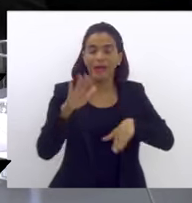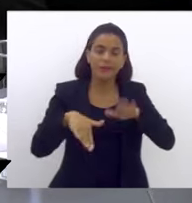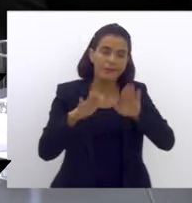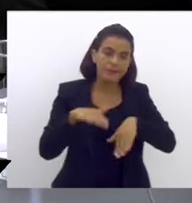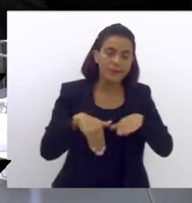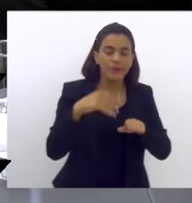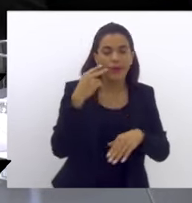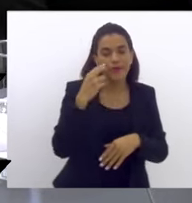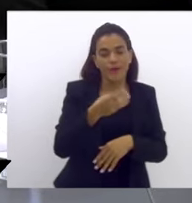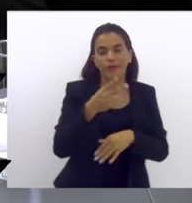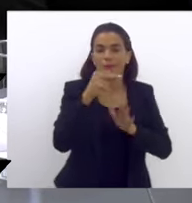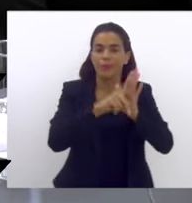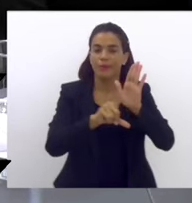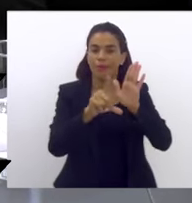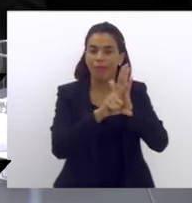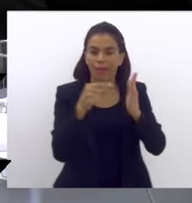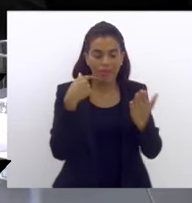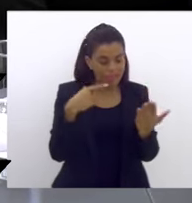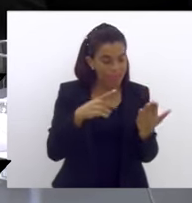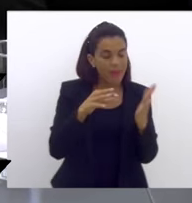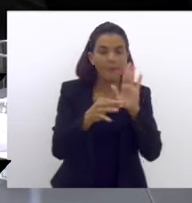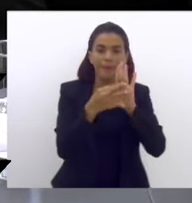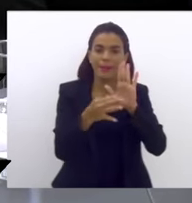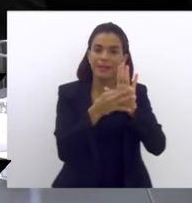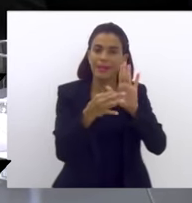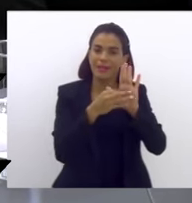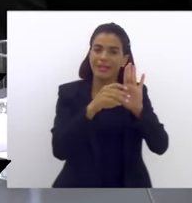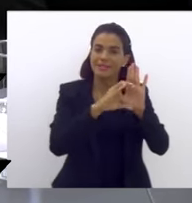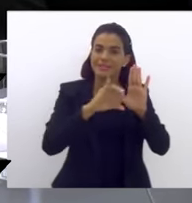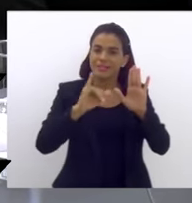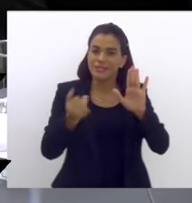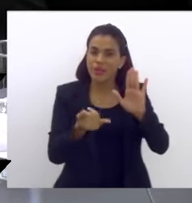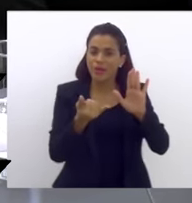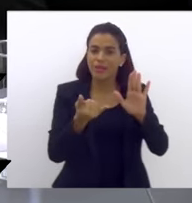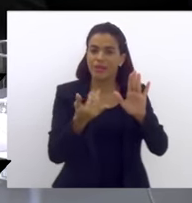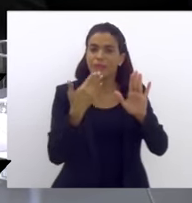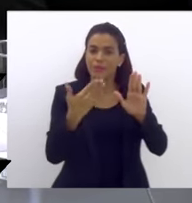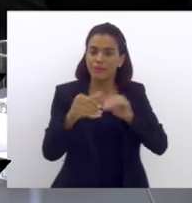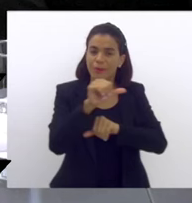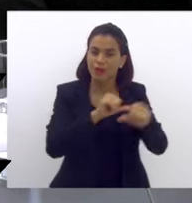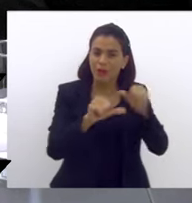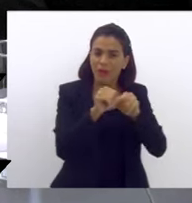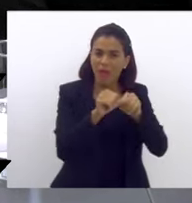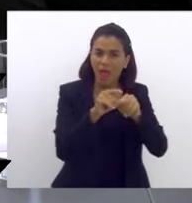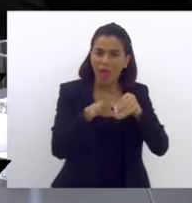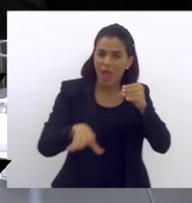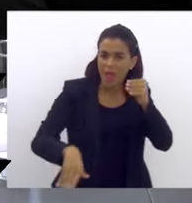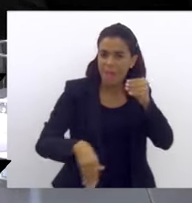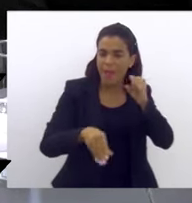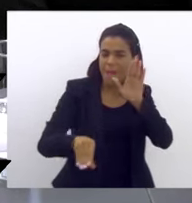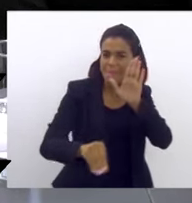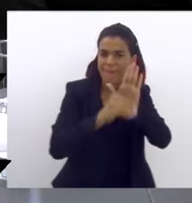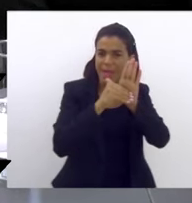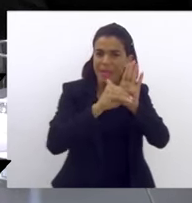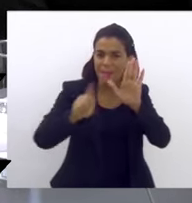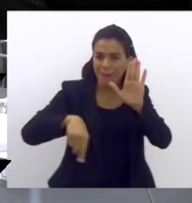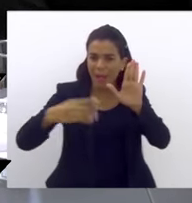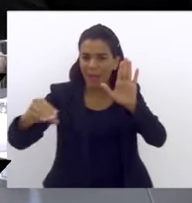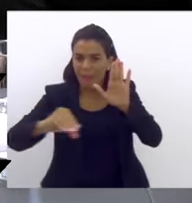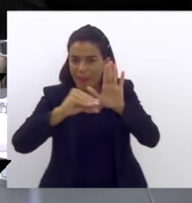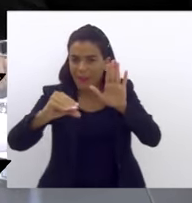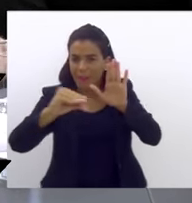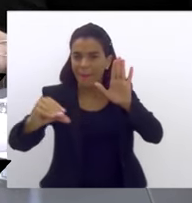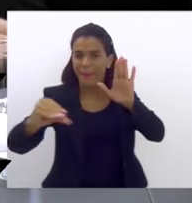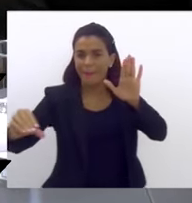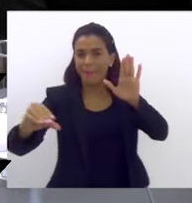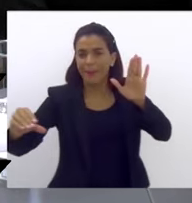produzo emenda à vezes de parecer da ccj eu tenho que alterar as emendas porque senão tô emendando aquilo que já foi emendado as emendas não são ao projeto original né já